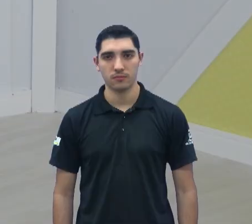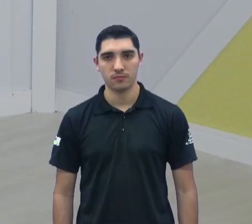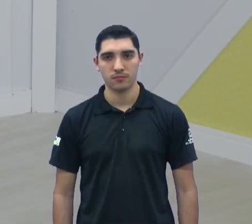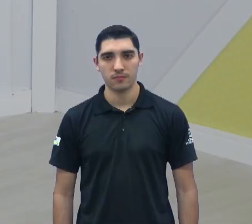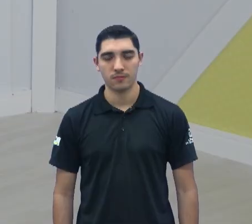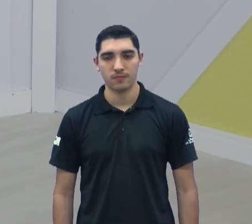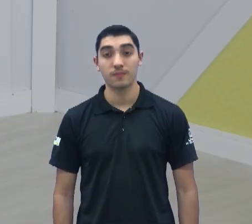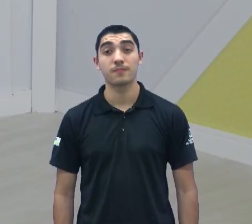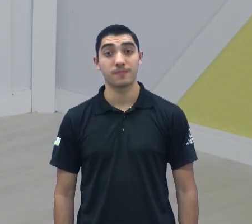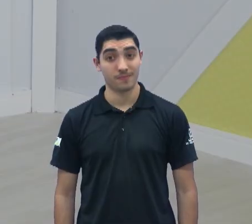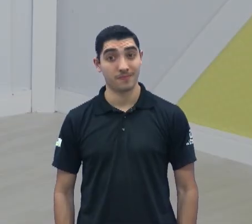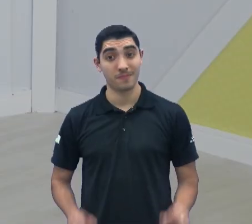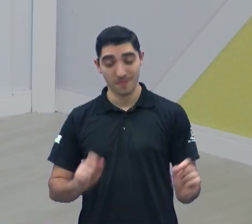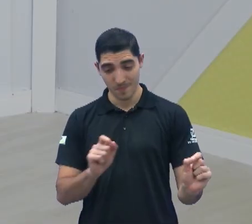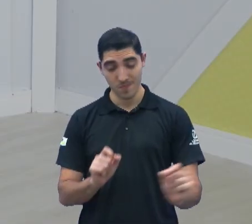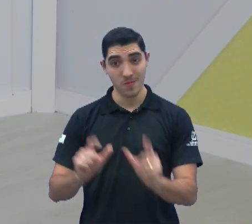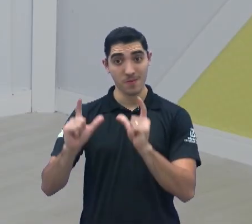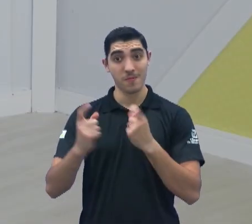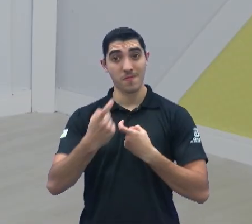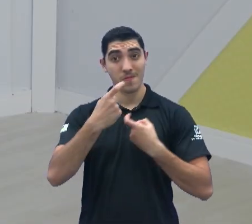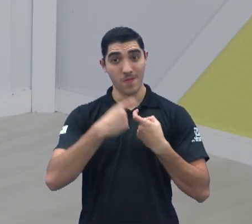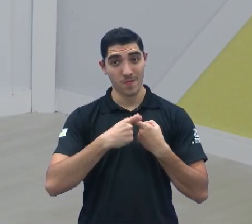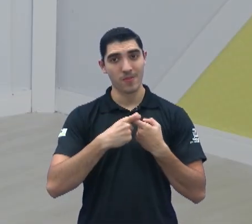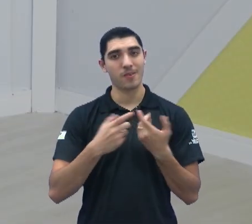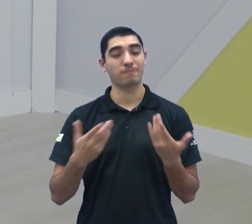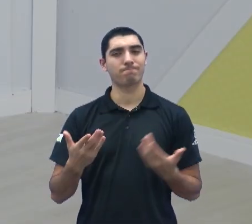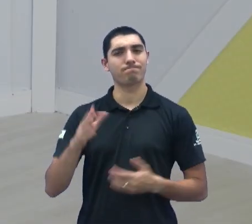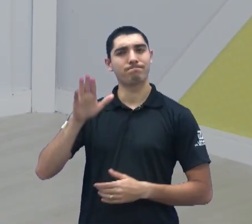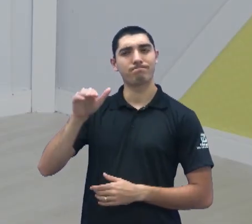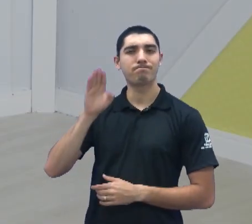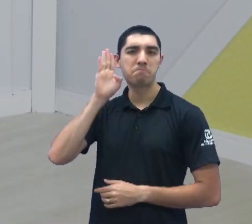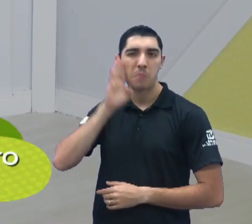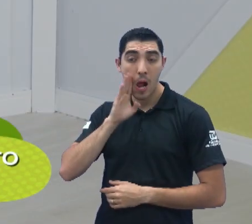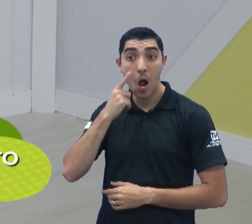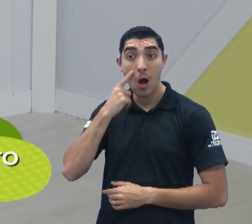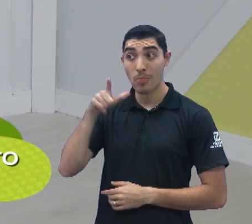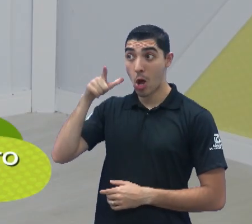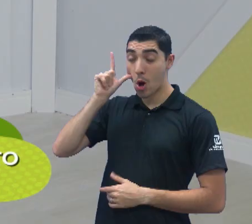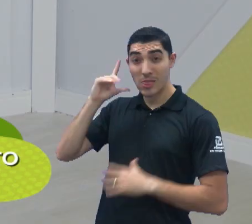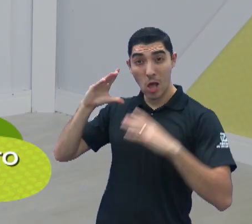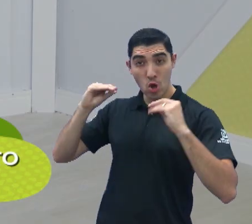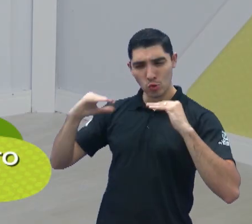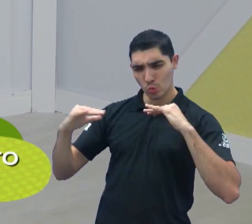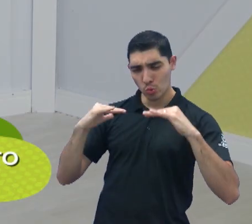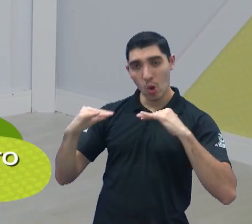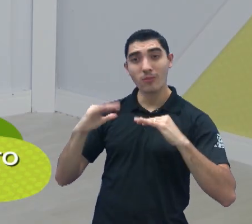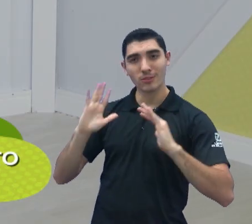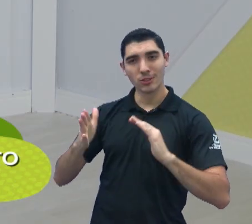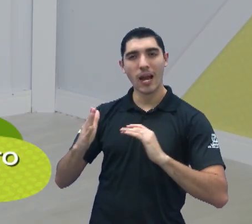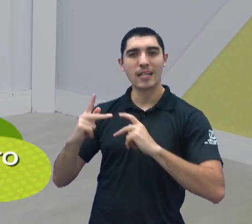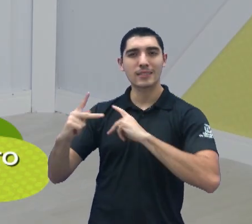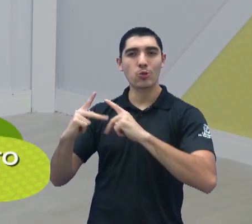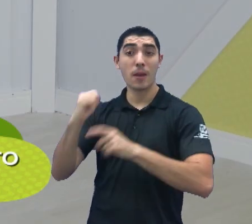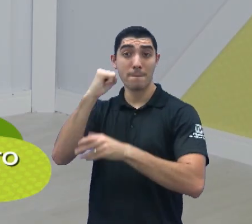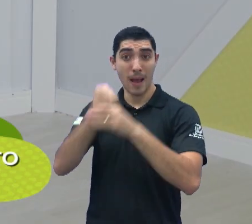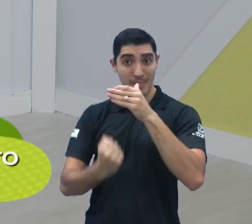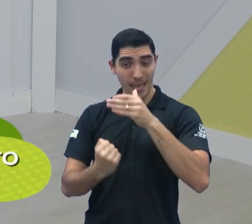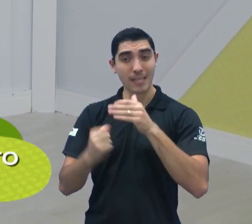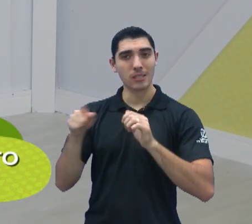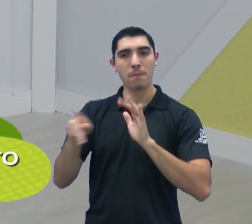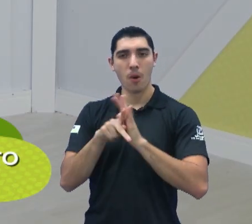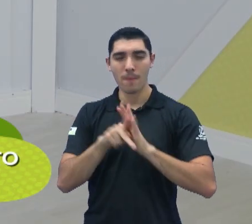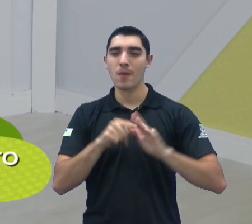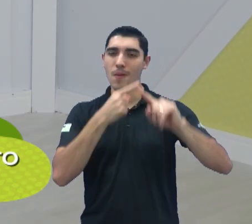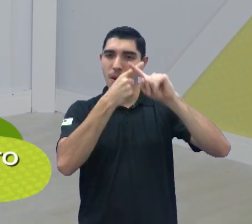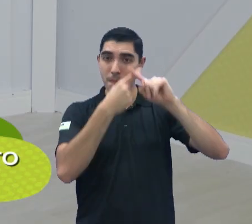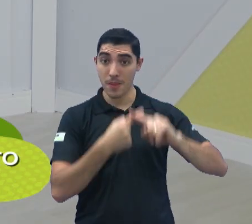Muito bem, estamos de volta com Hora do Esporte Paulito. Ontem à noite, o São José Basquetebol entrou em quadra pela última rodada da fase de